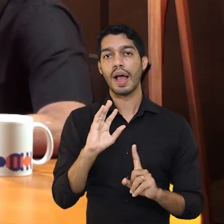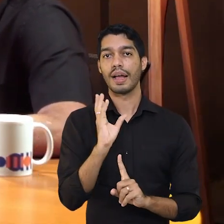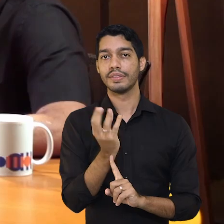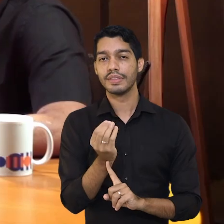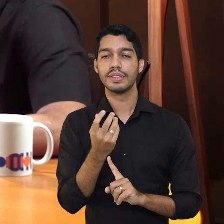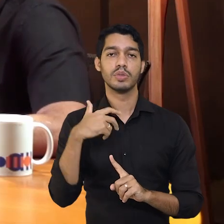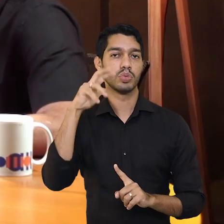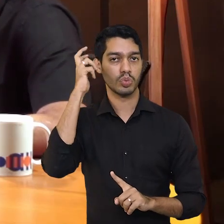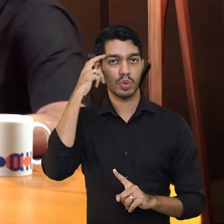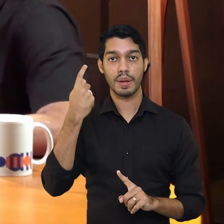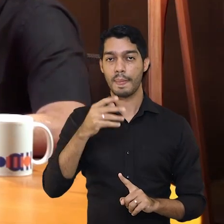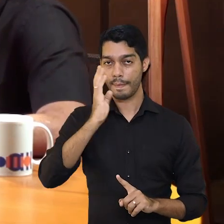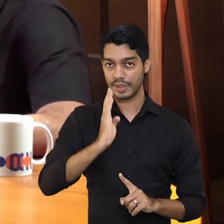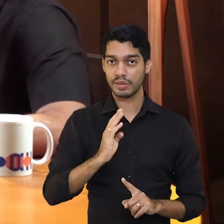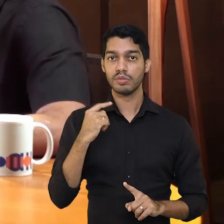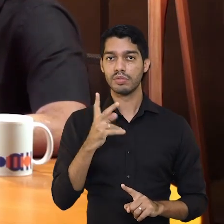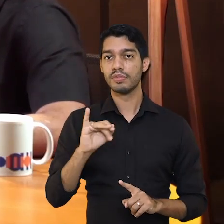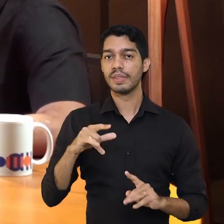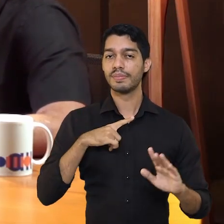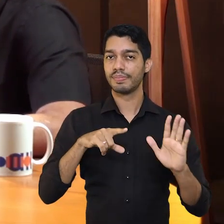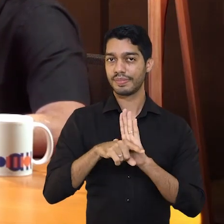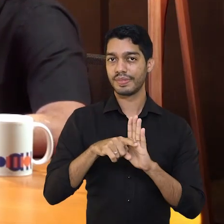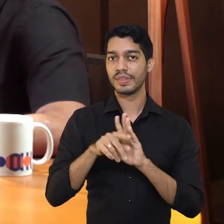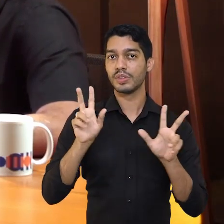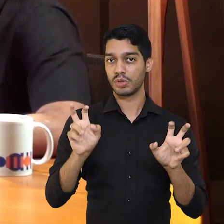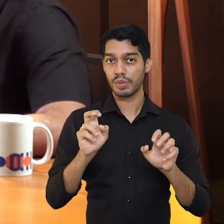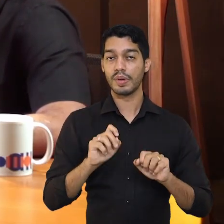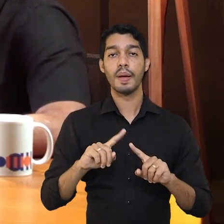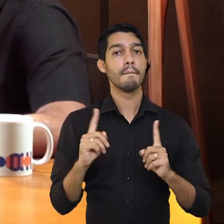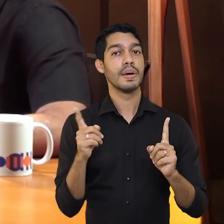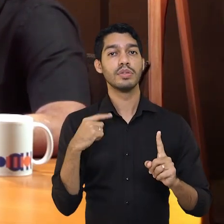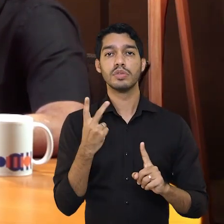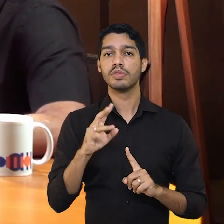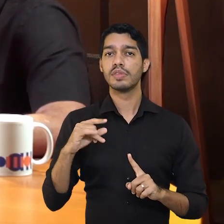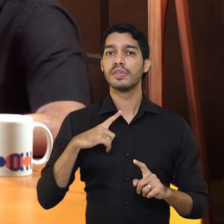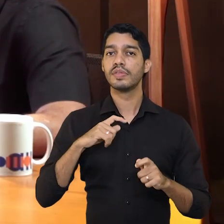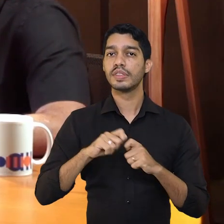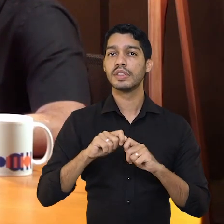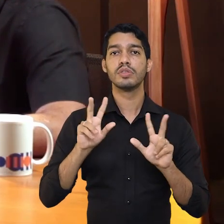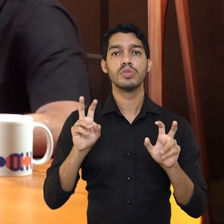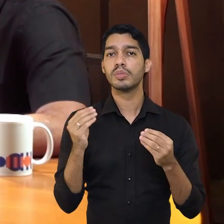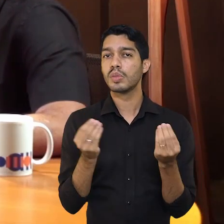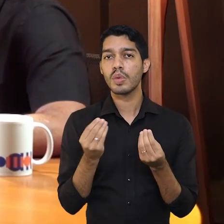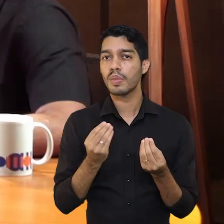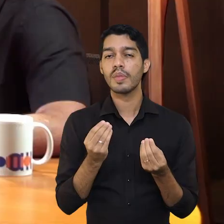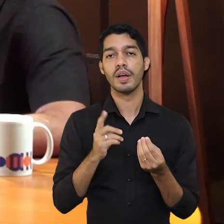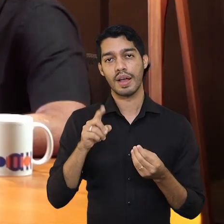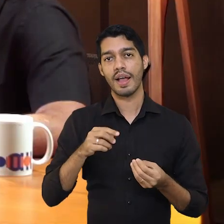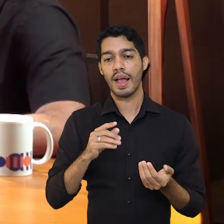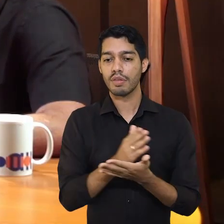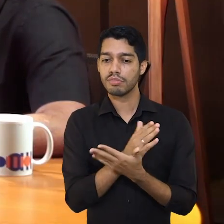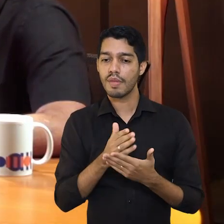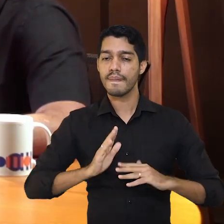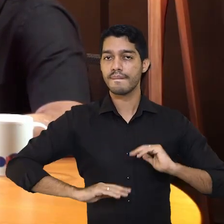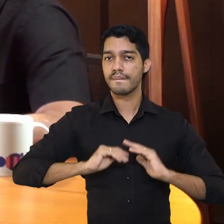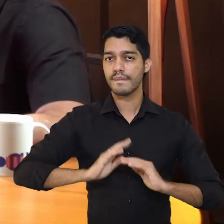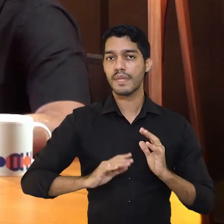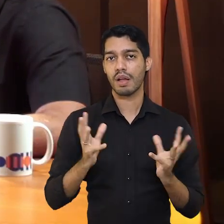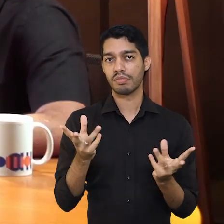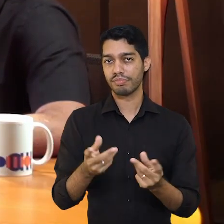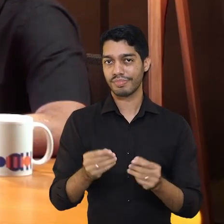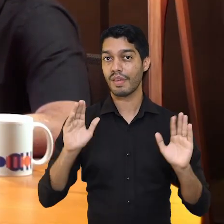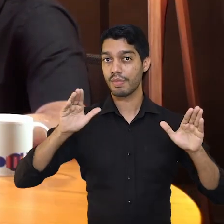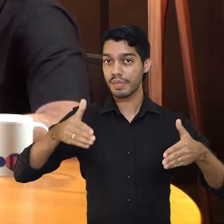Brasil. E aí a gente vai pesquisar sobre cultura e arte no Brasil, mas a gente vai fazer isso pensando em desenvolver algumas habilidades específicas.